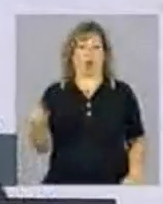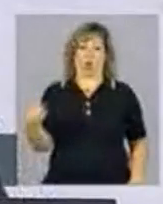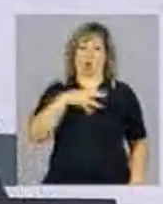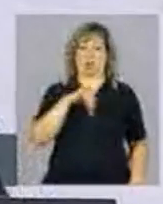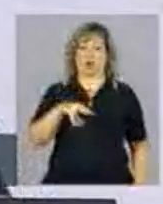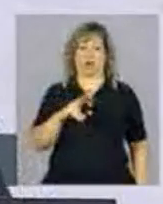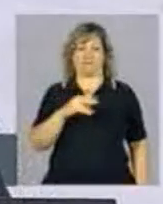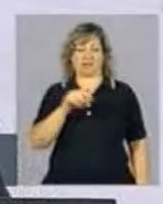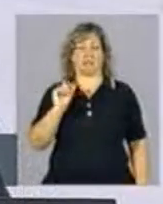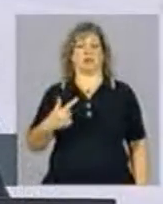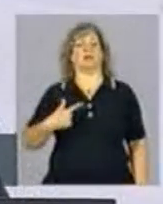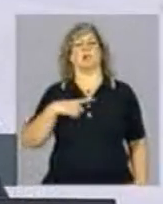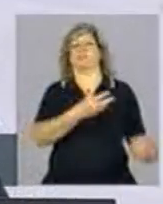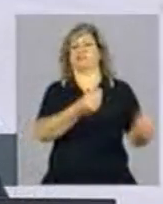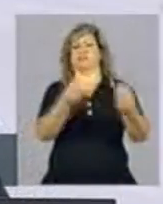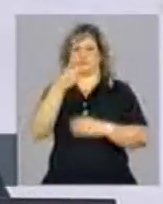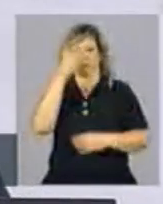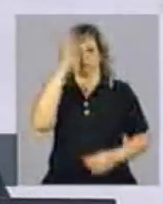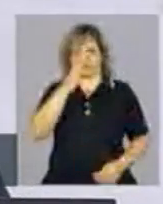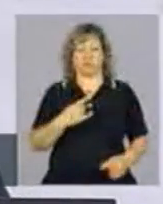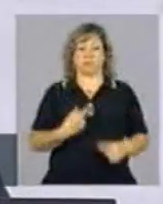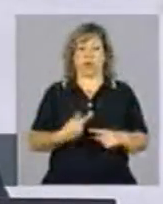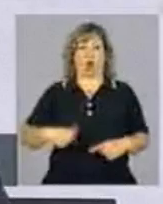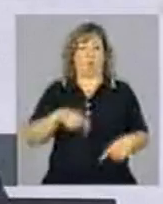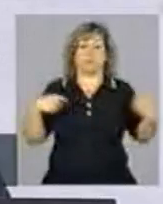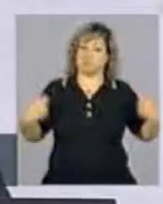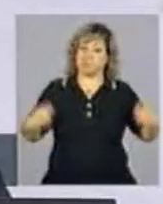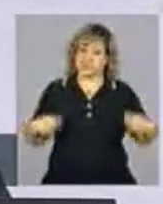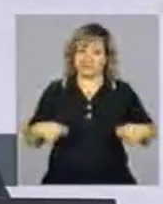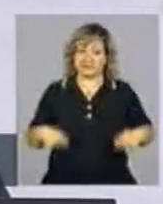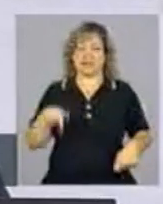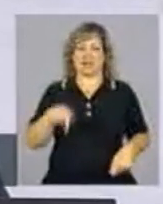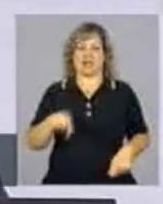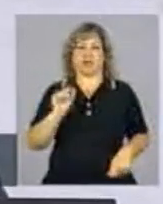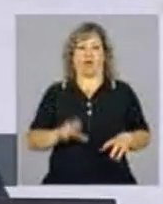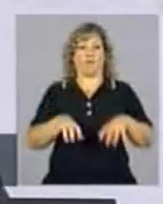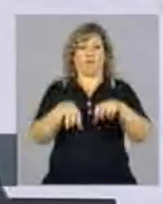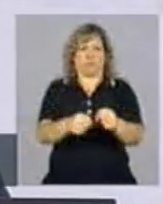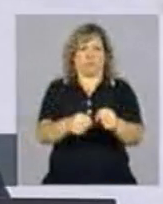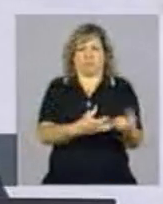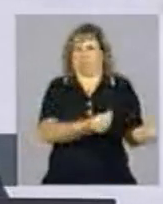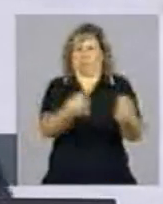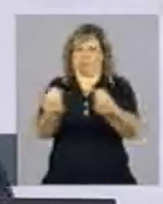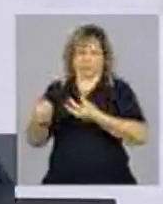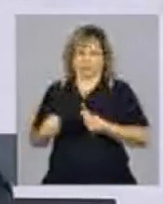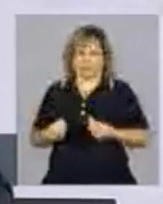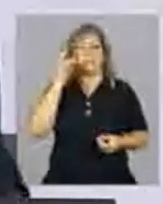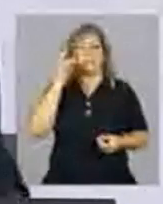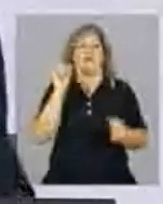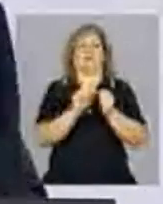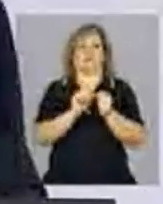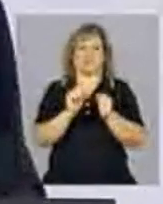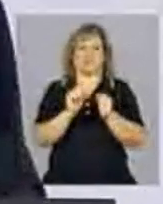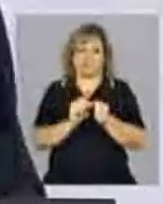inovação a muitos brasileiros, porque dependemos dessa formação massiva para